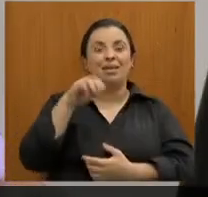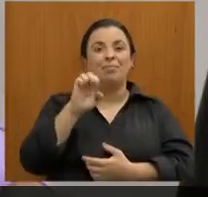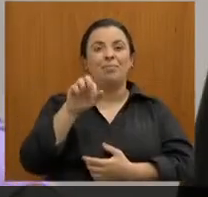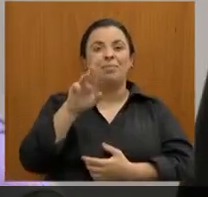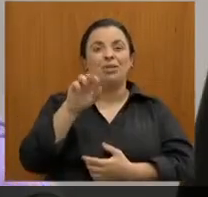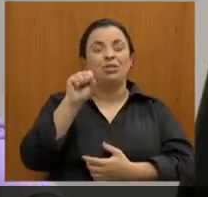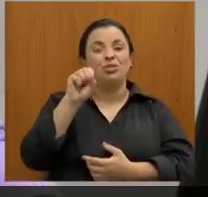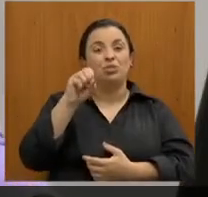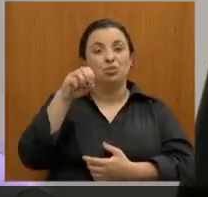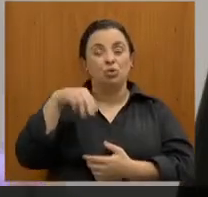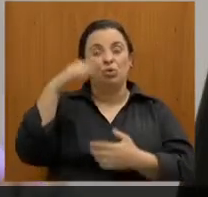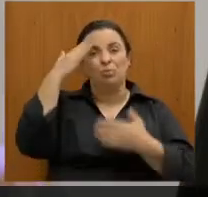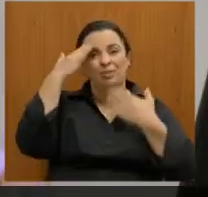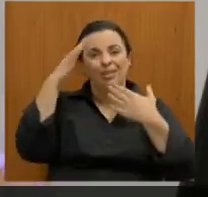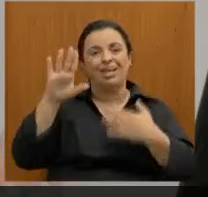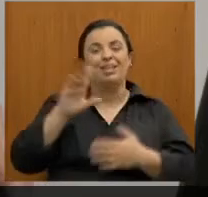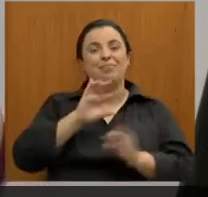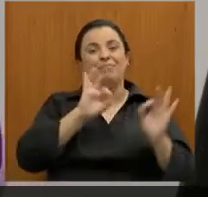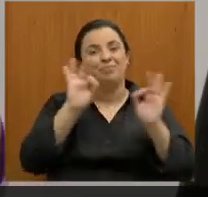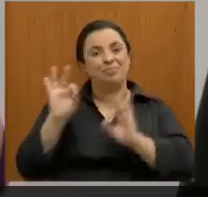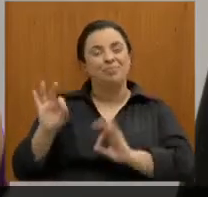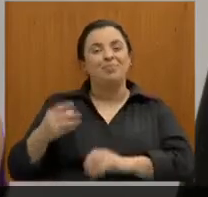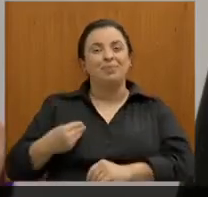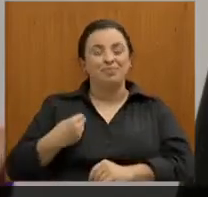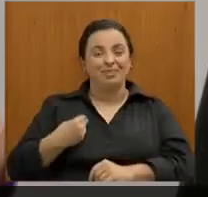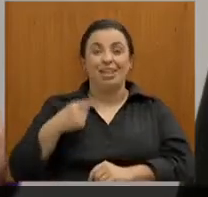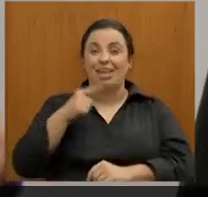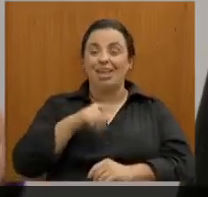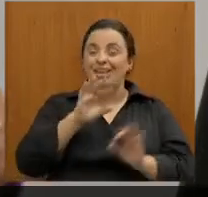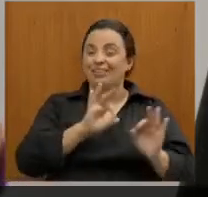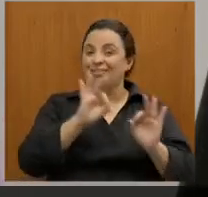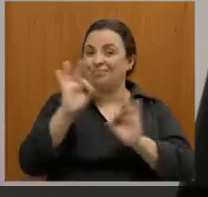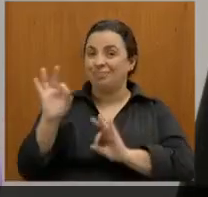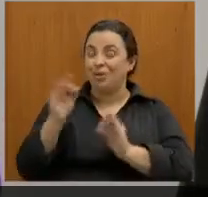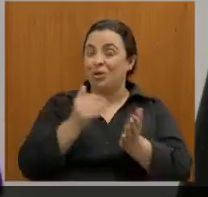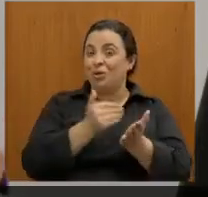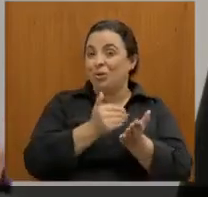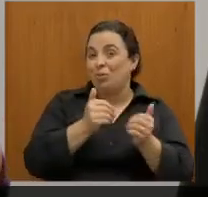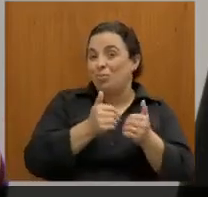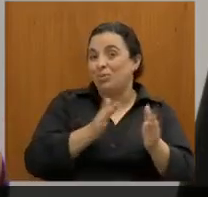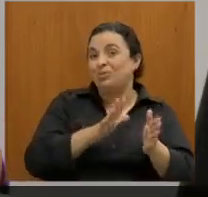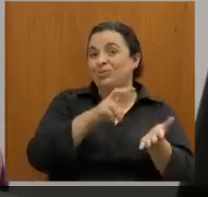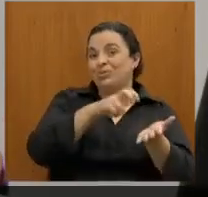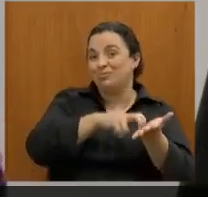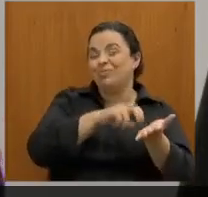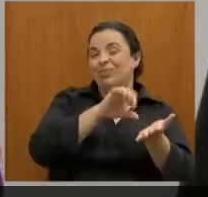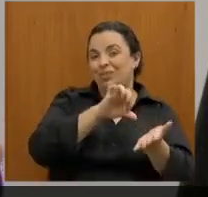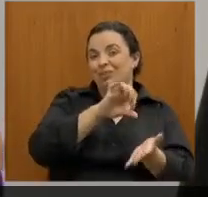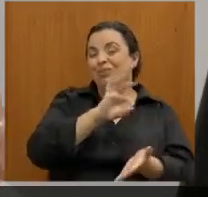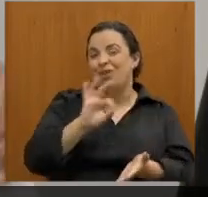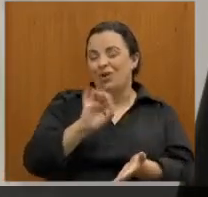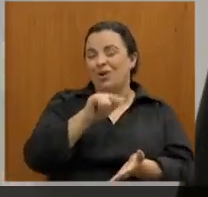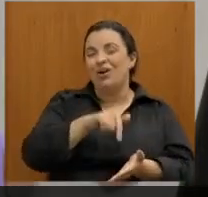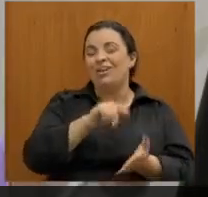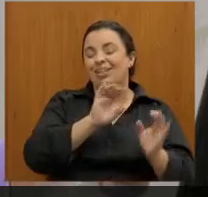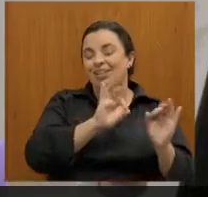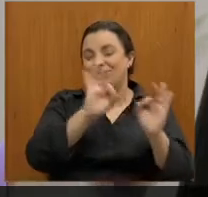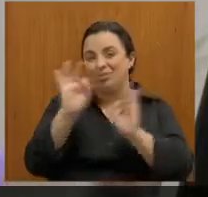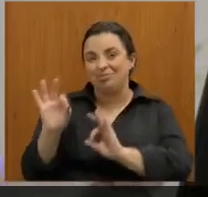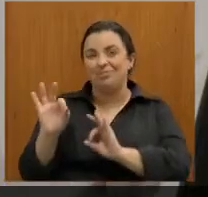Brigada pela presença tava nos acompanhando desde o início do debate as nove horas da manhã muito obrigada viu Emerson